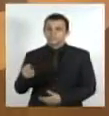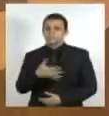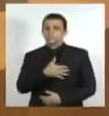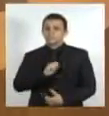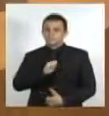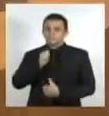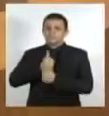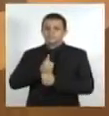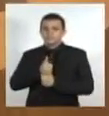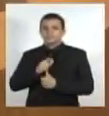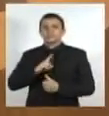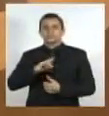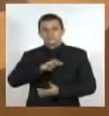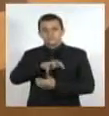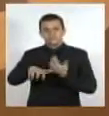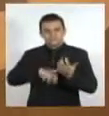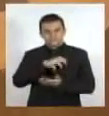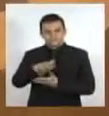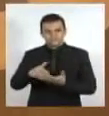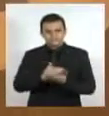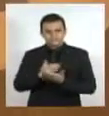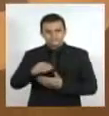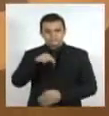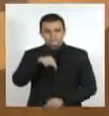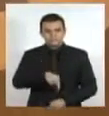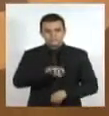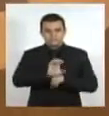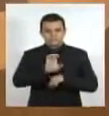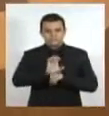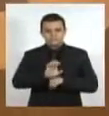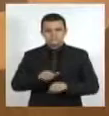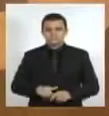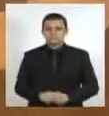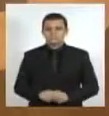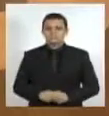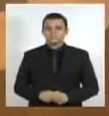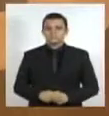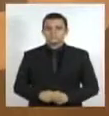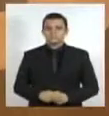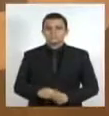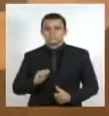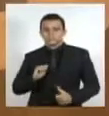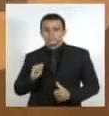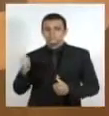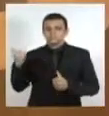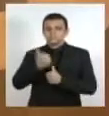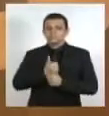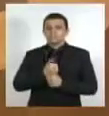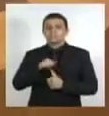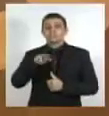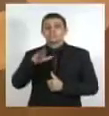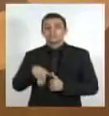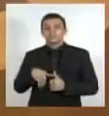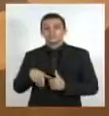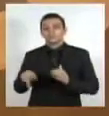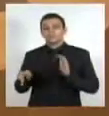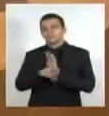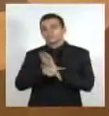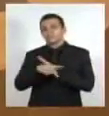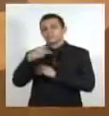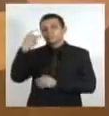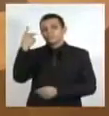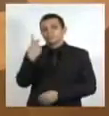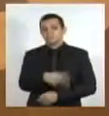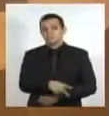a revolução implantou no meu Estado. A questão sucessória é da